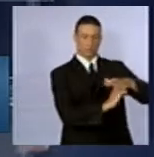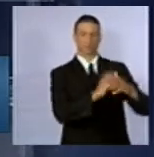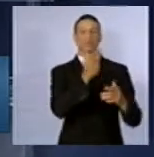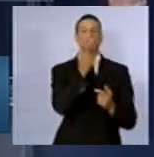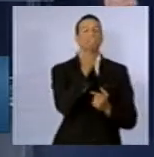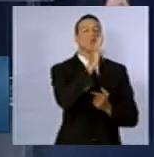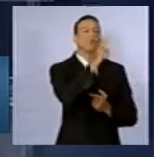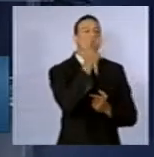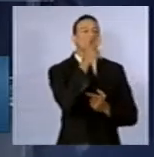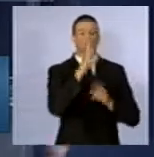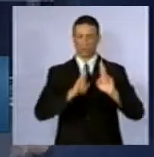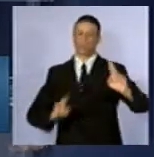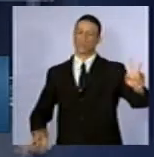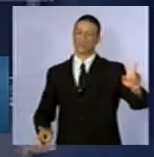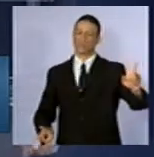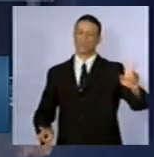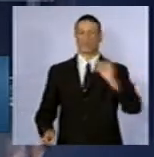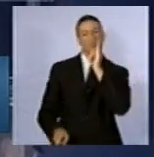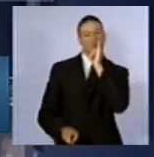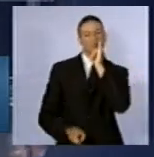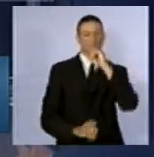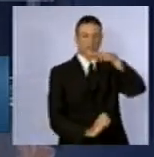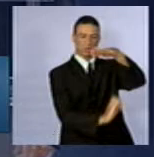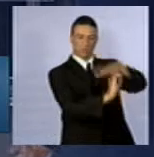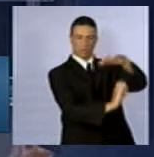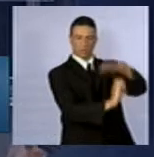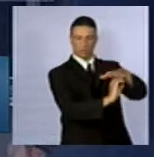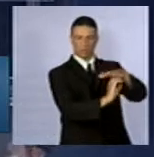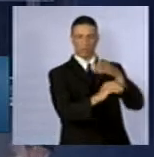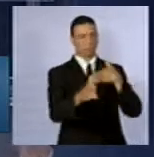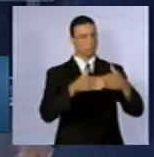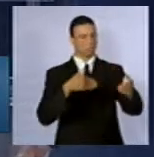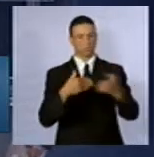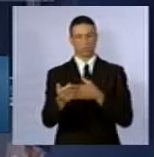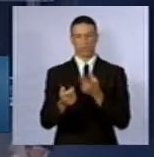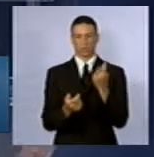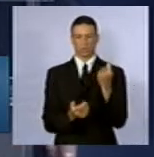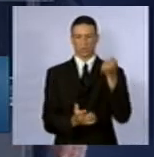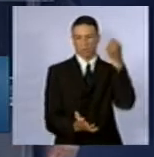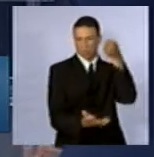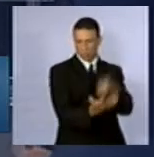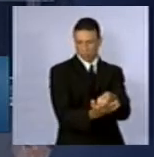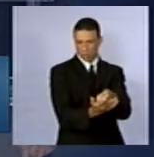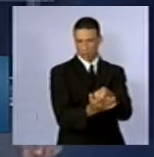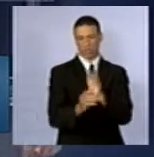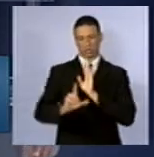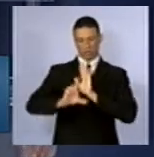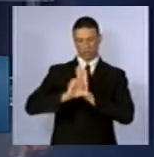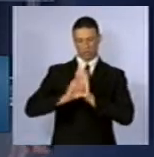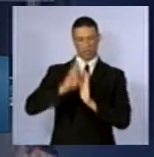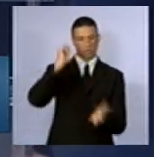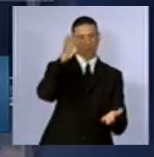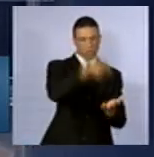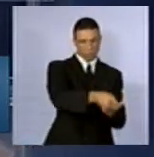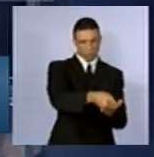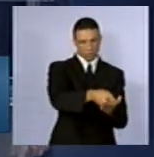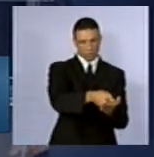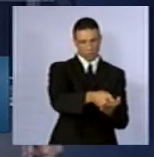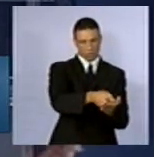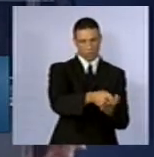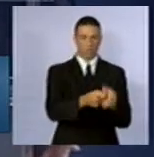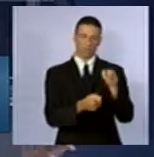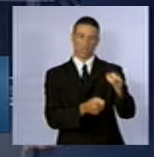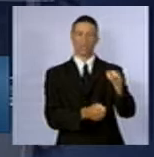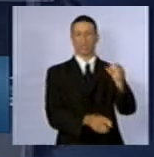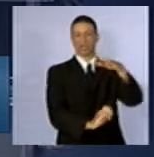cigarro que qualquer ônus que vier por uma decisão judicial vai ser que ter coberta pelo